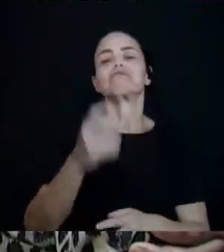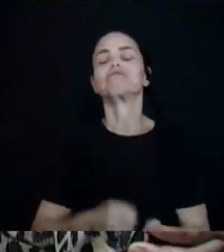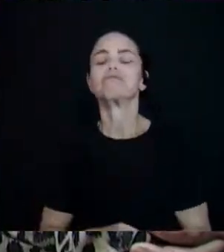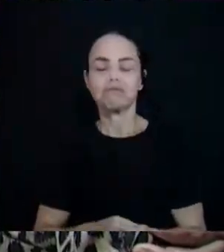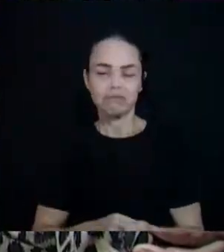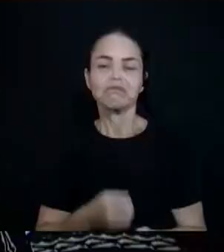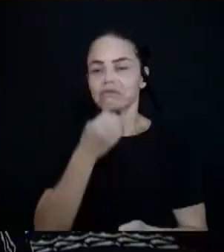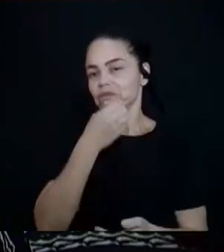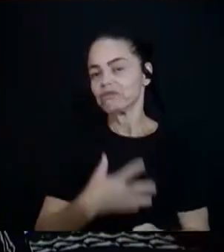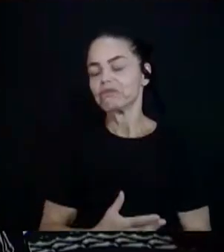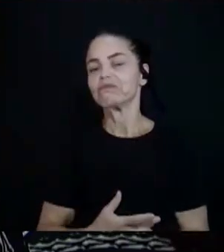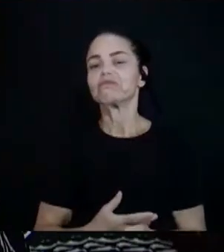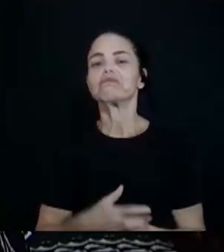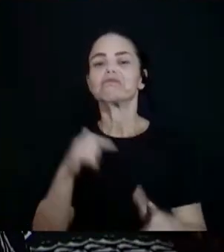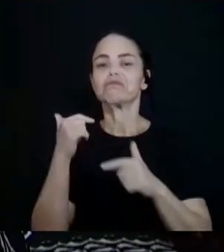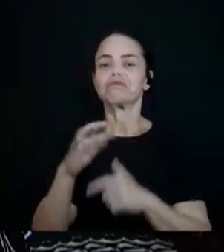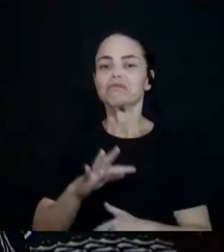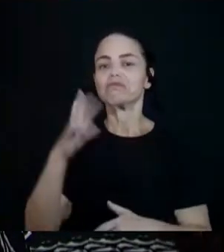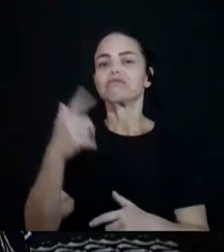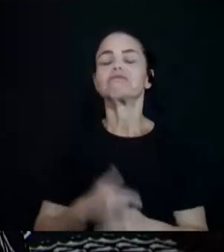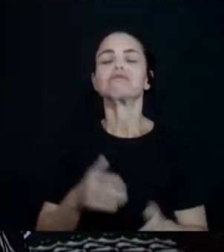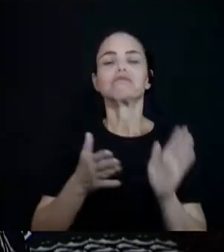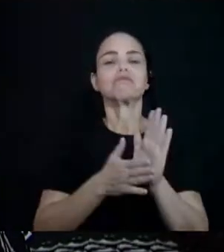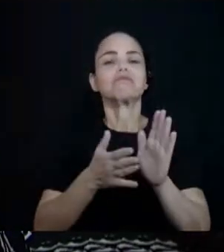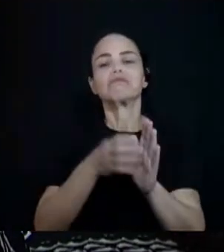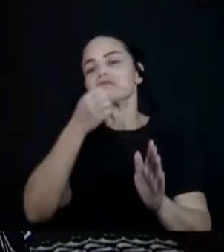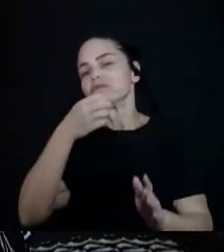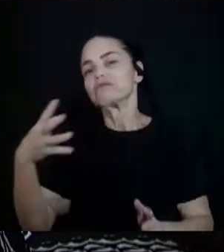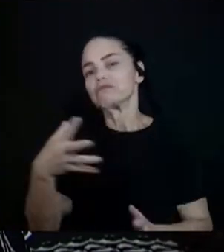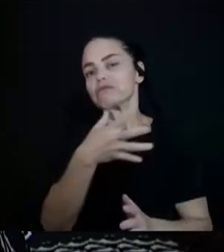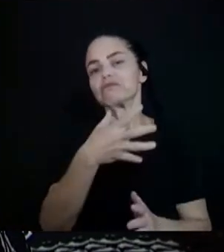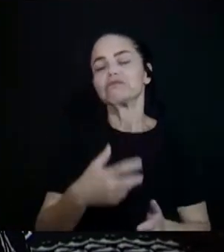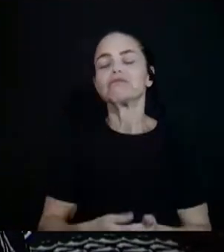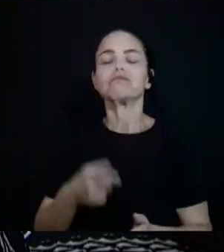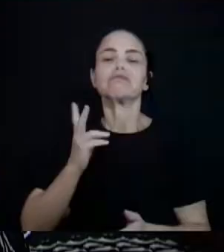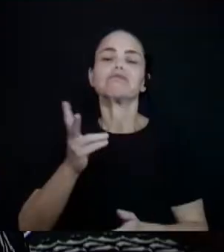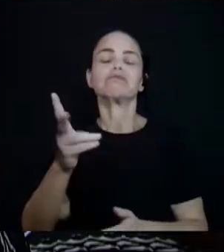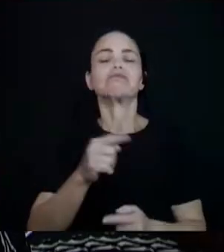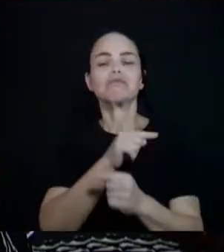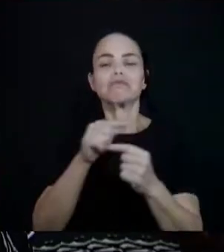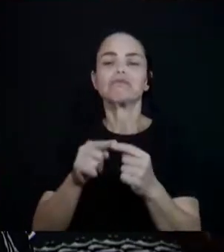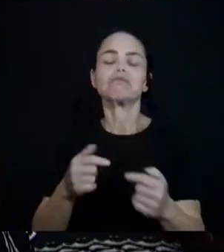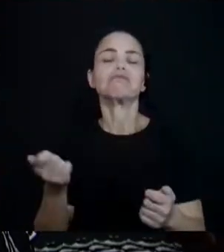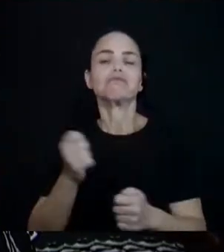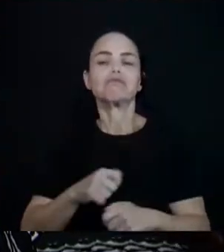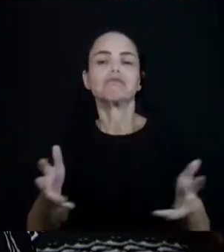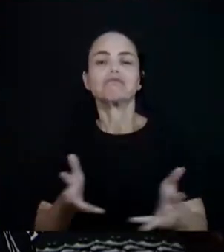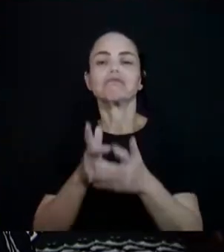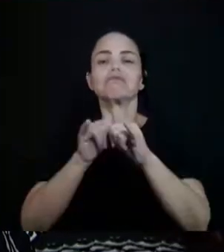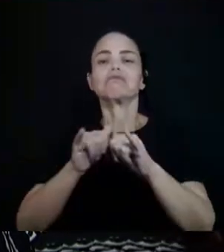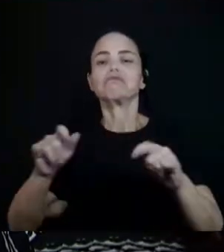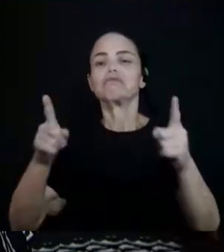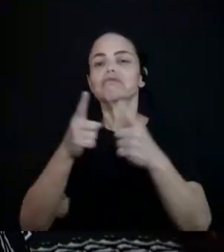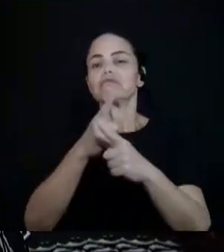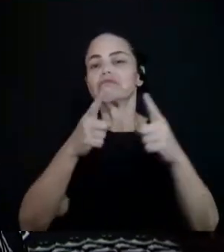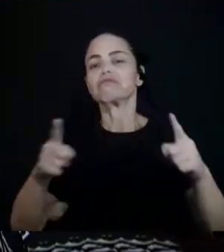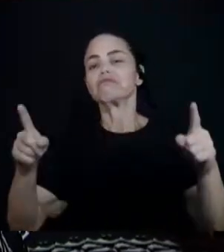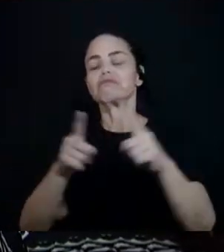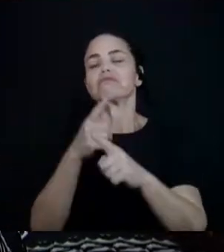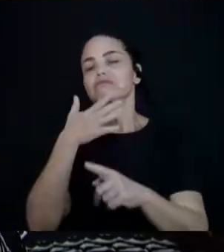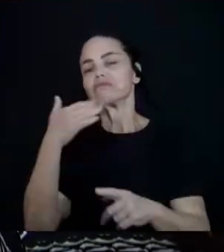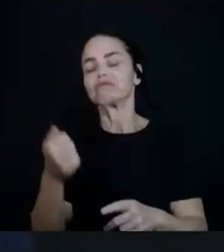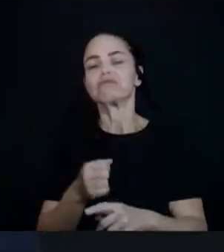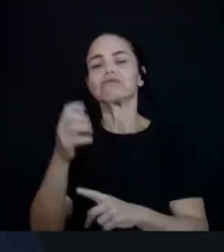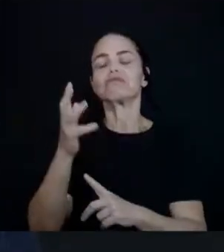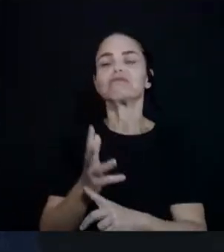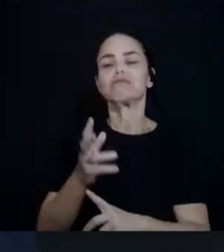que vinham sendo feitas, propor coisas novas, sempre com o intuito de que a gente possa levar para a sociedade o melhor da cultura.